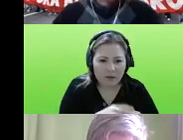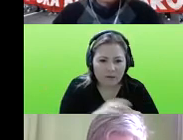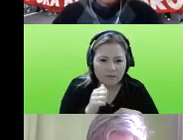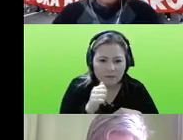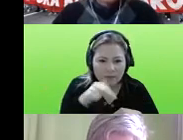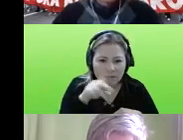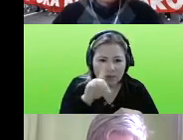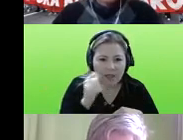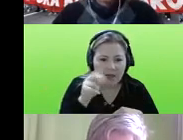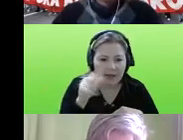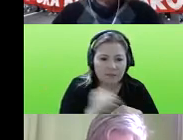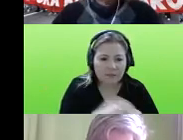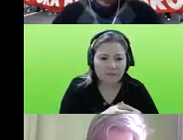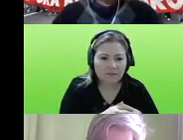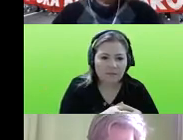Andiara, para